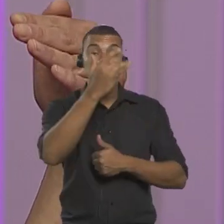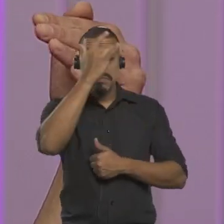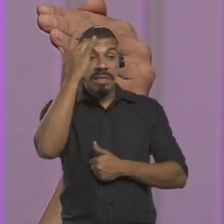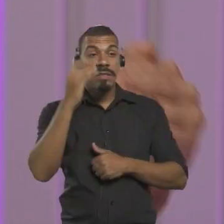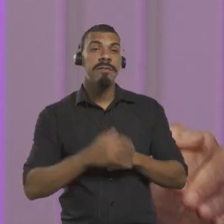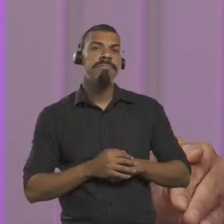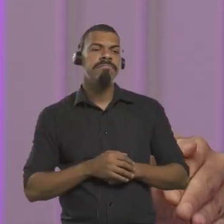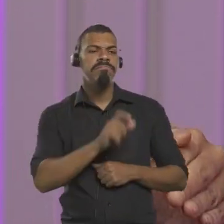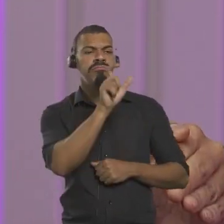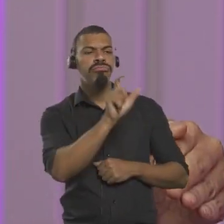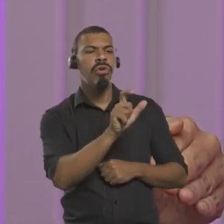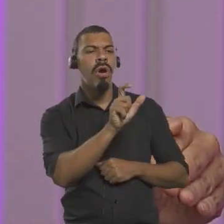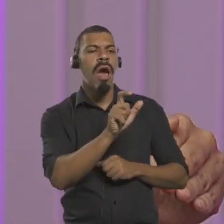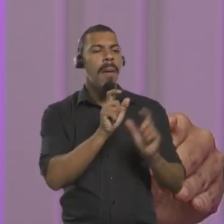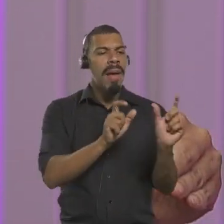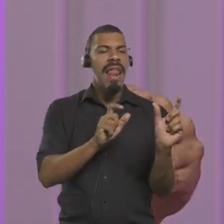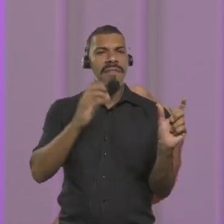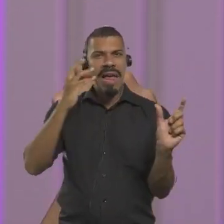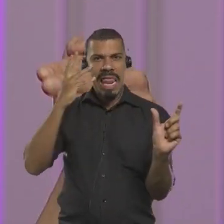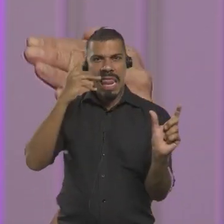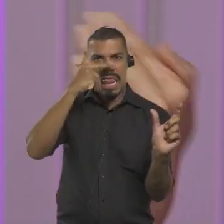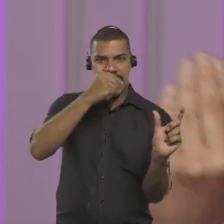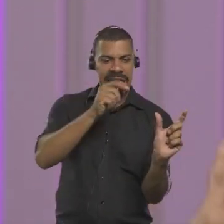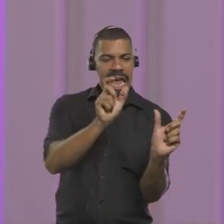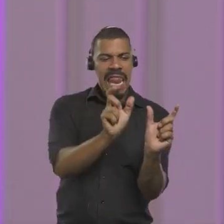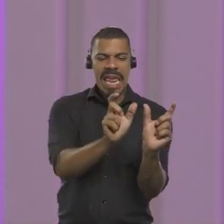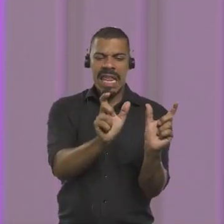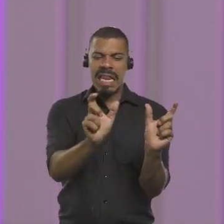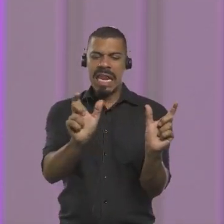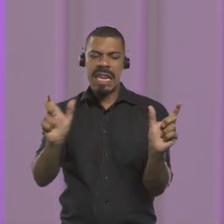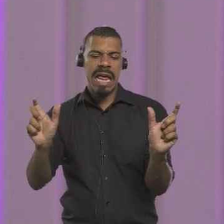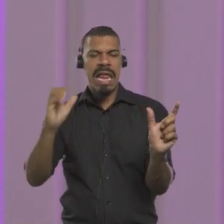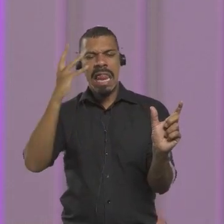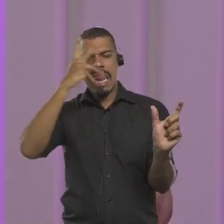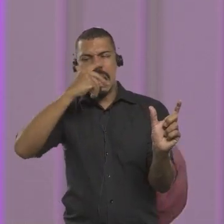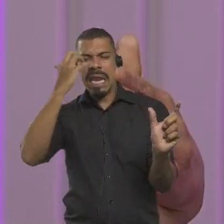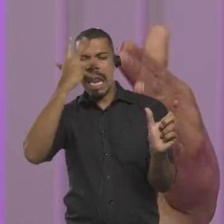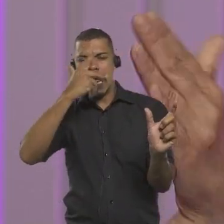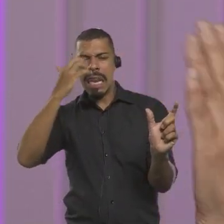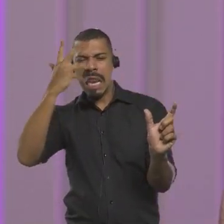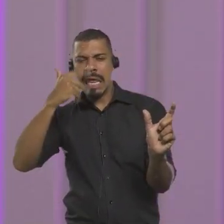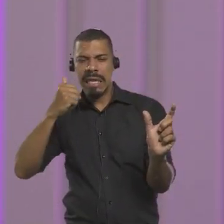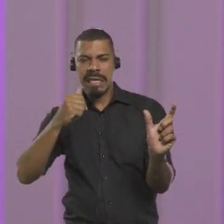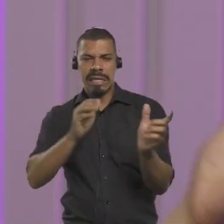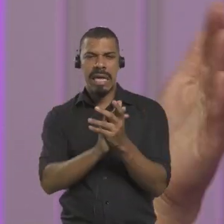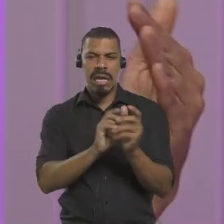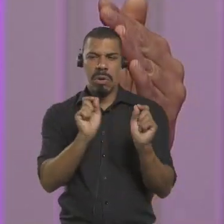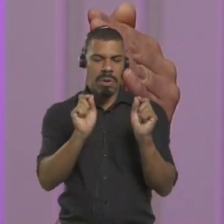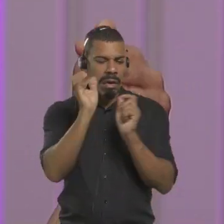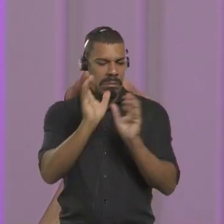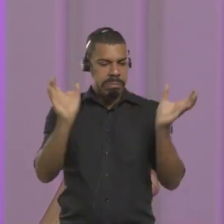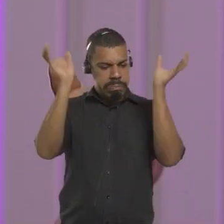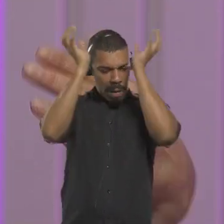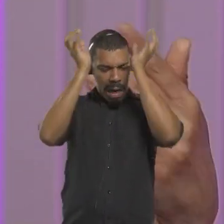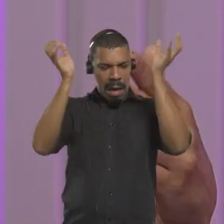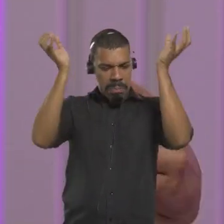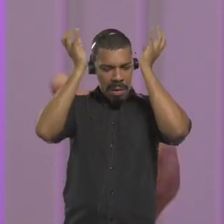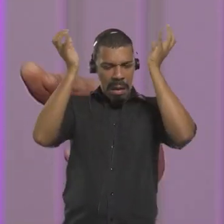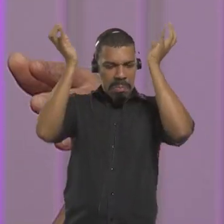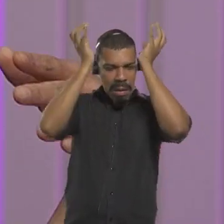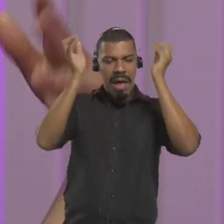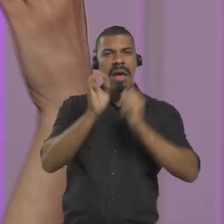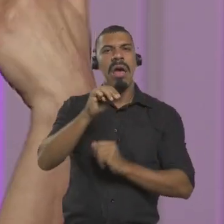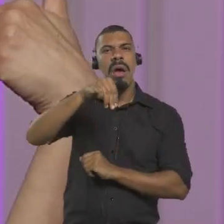a palavra linda, linda, linda, linda, linda, linda, linda, linda. Deusa, deusa, deusa, deusa, deusa, musa, musa, musa, musa,